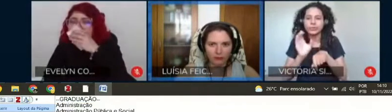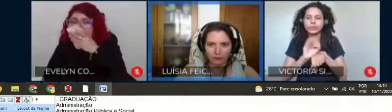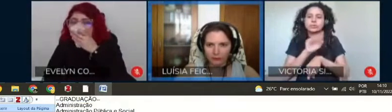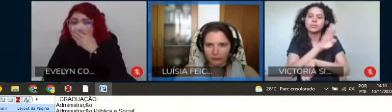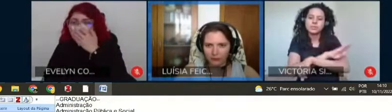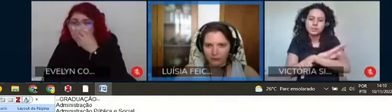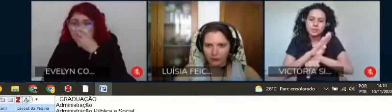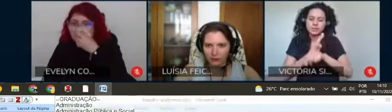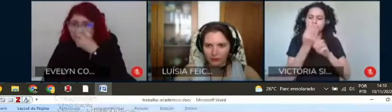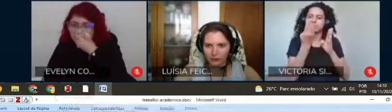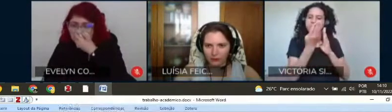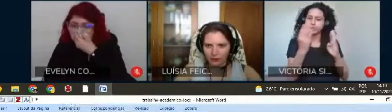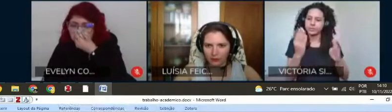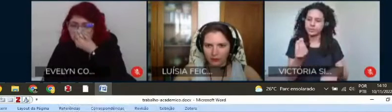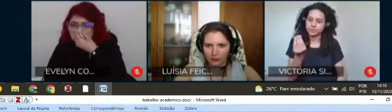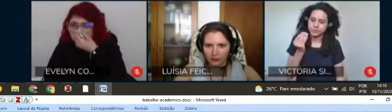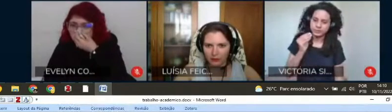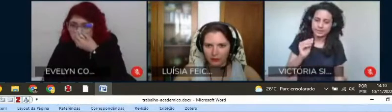biblioteconomia